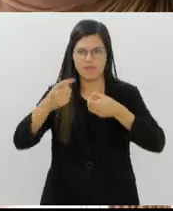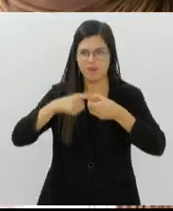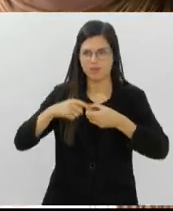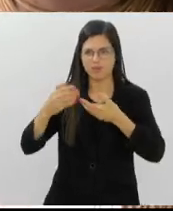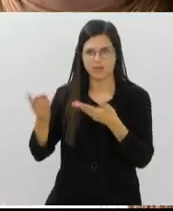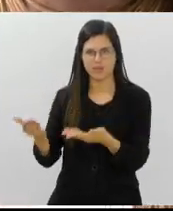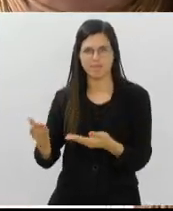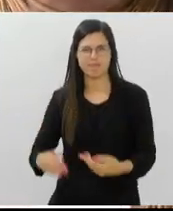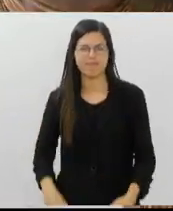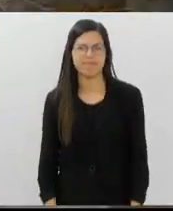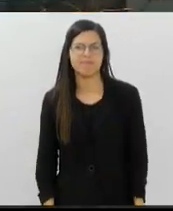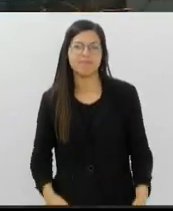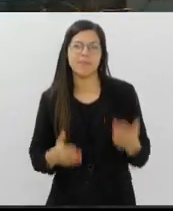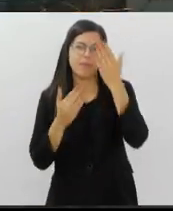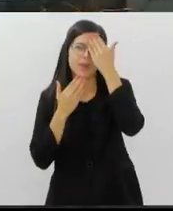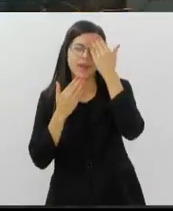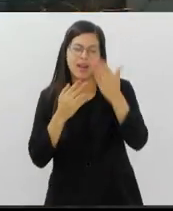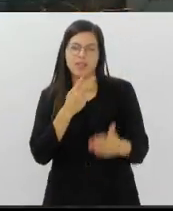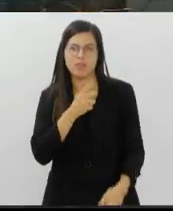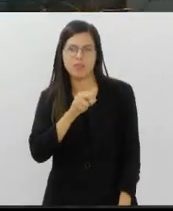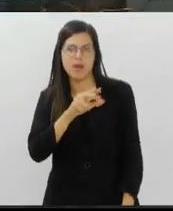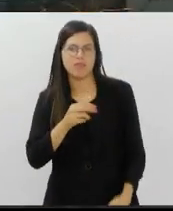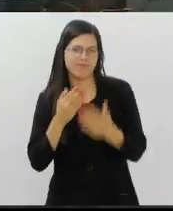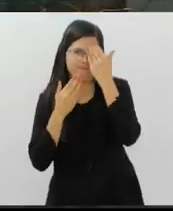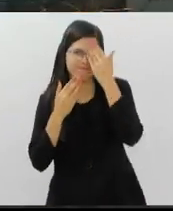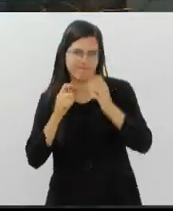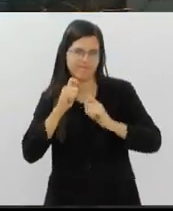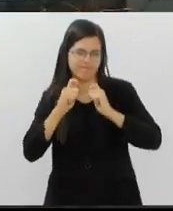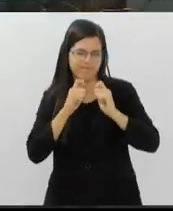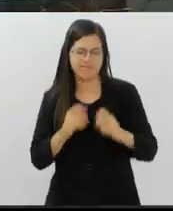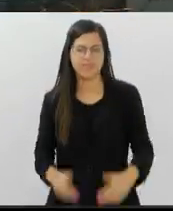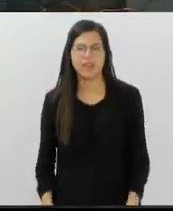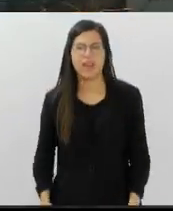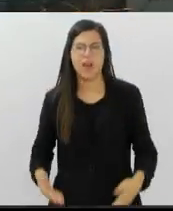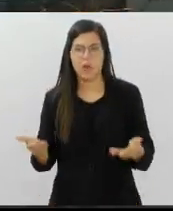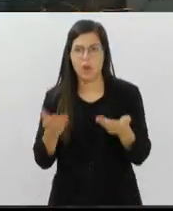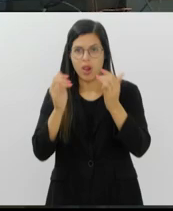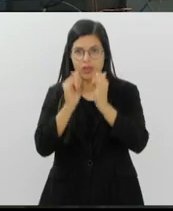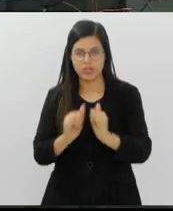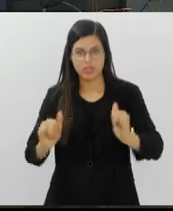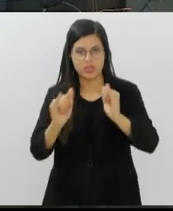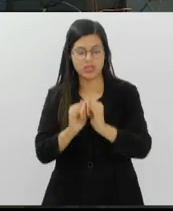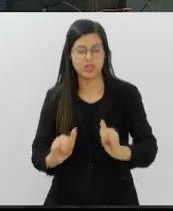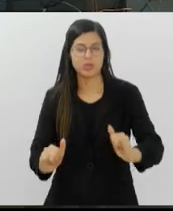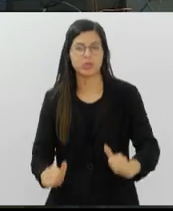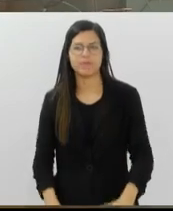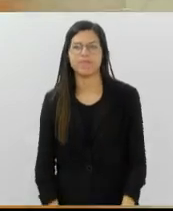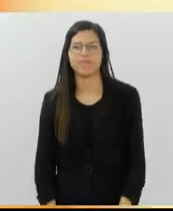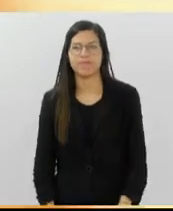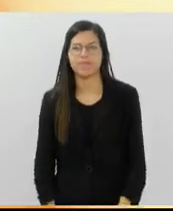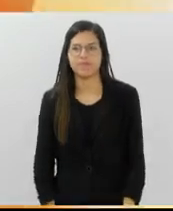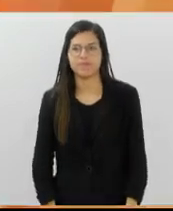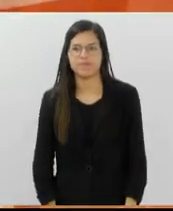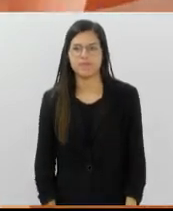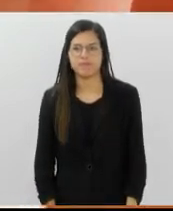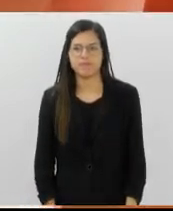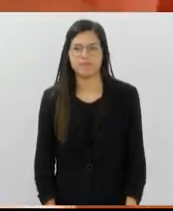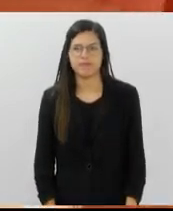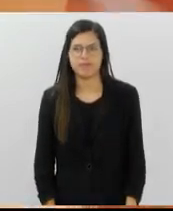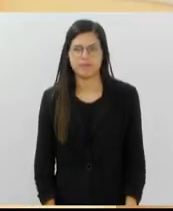estúdio. Obrigado, PV, agradeço a nossa entrevistada. Vamos ao nosso giro de notícias de hoje.